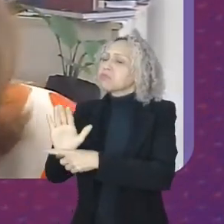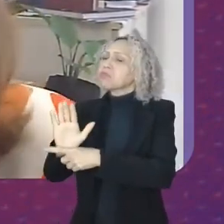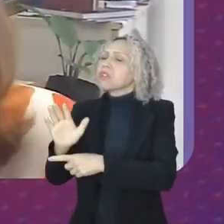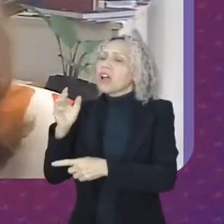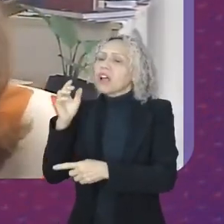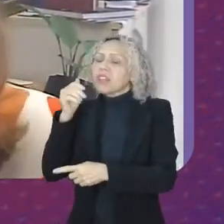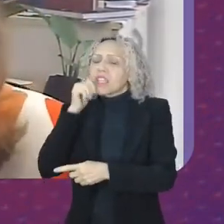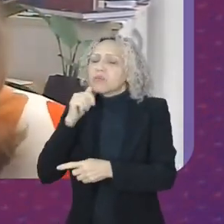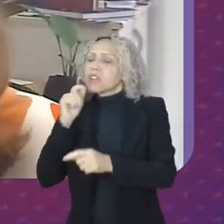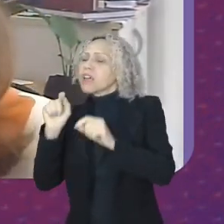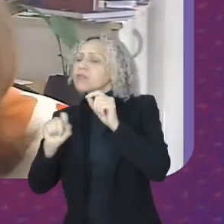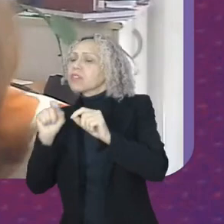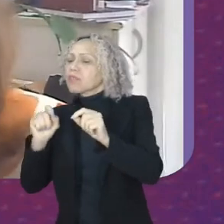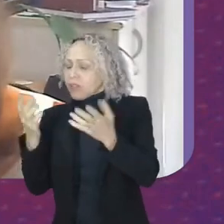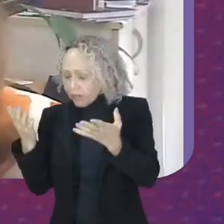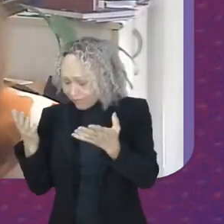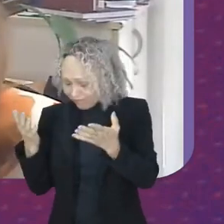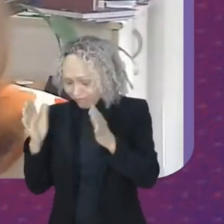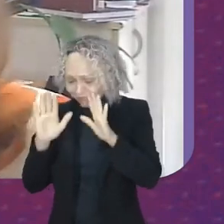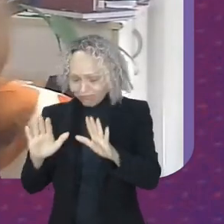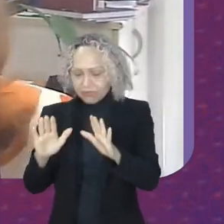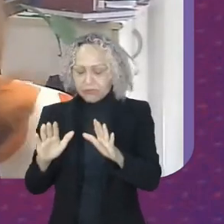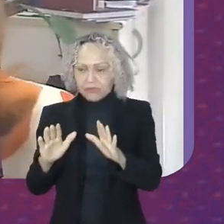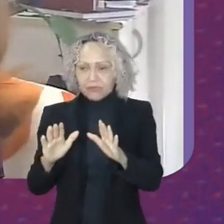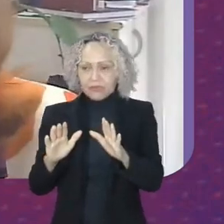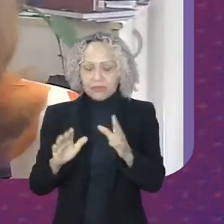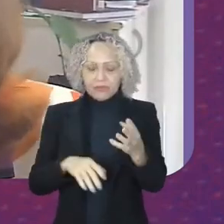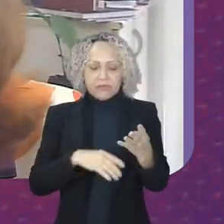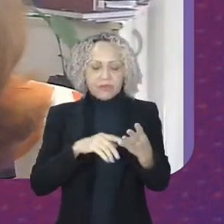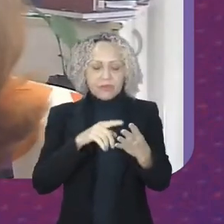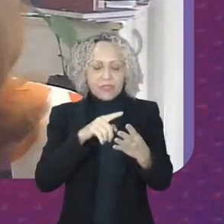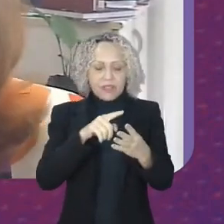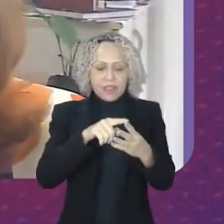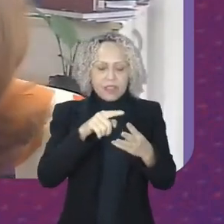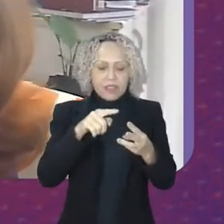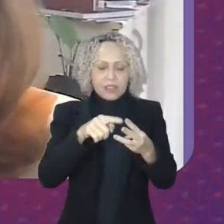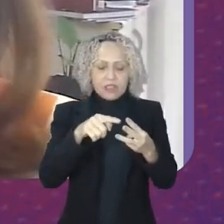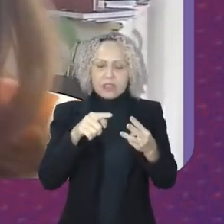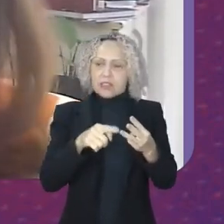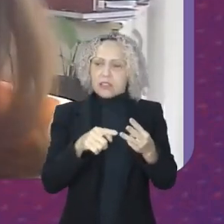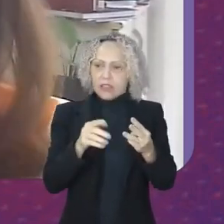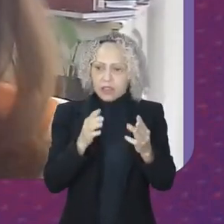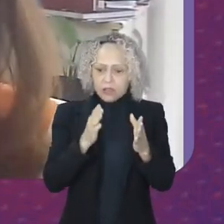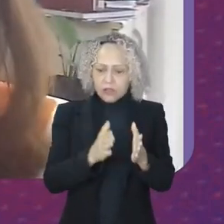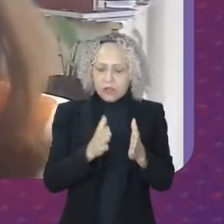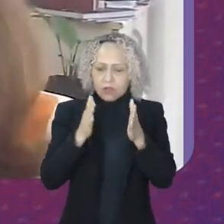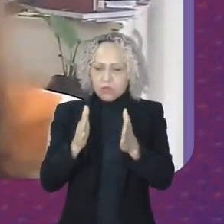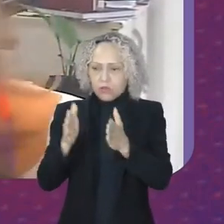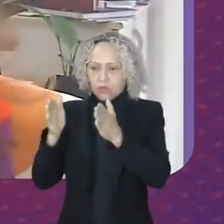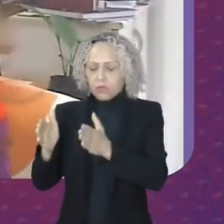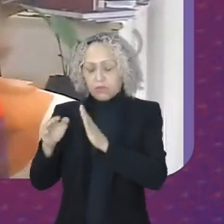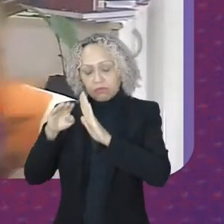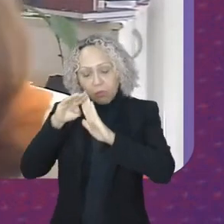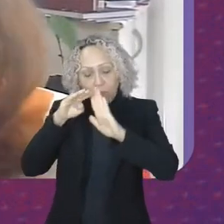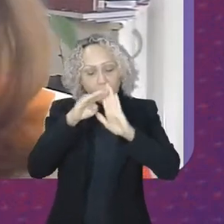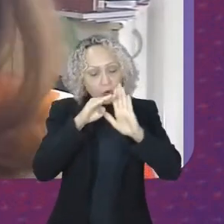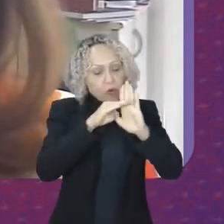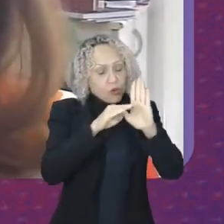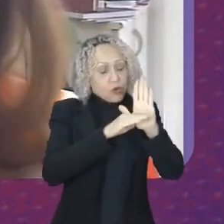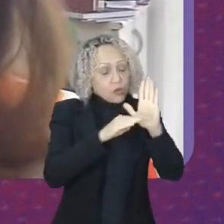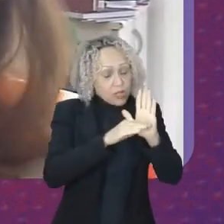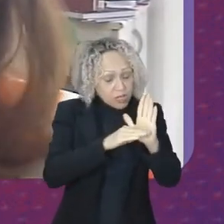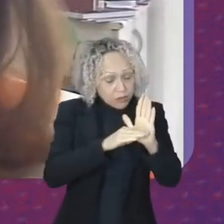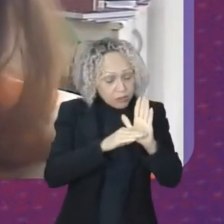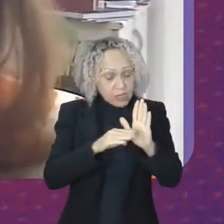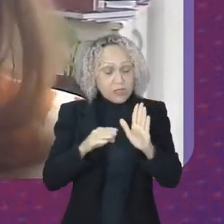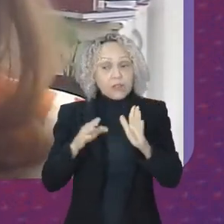das Mulheres optou por 3 programas. E aí, importante vocês lerem cada um dos programas, né?